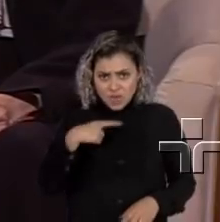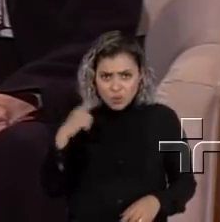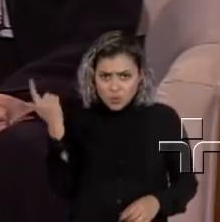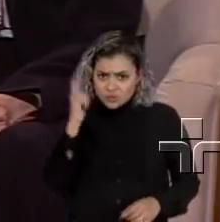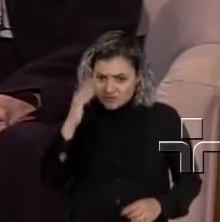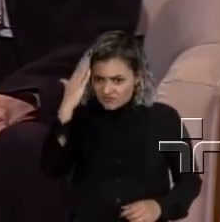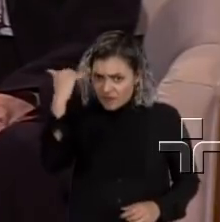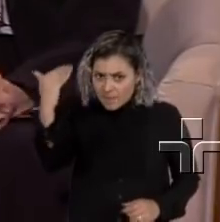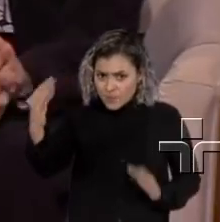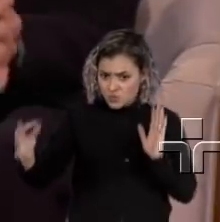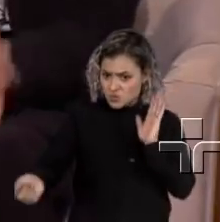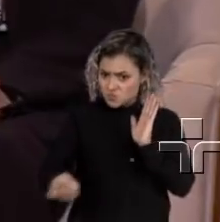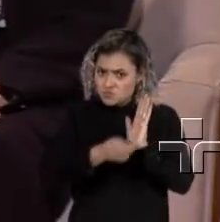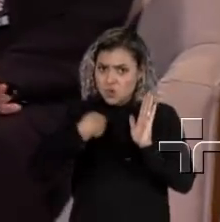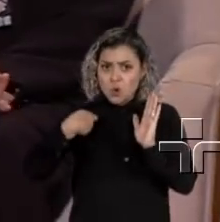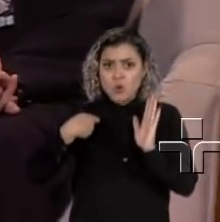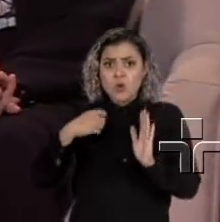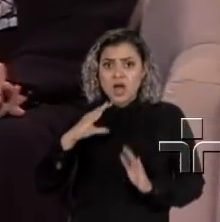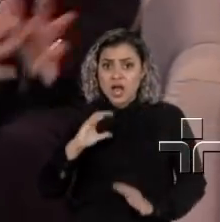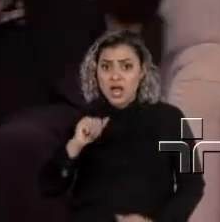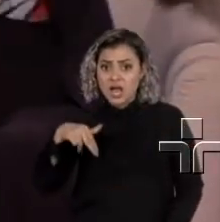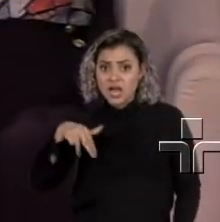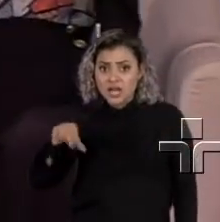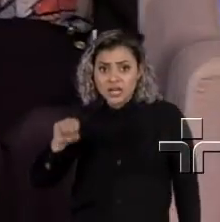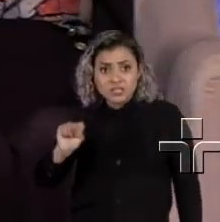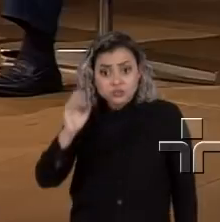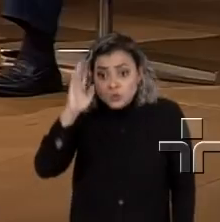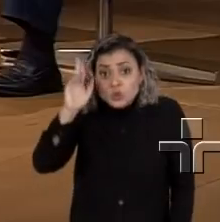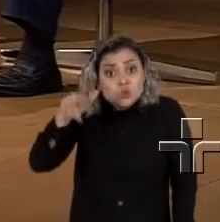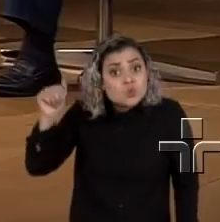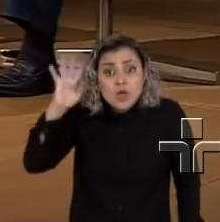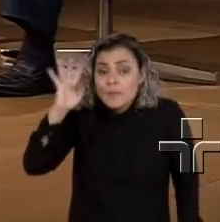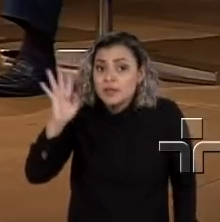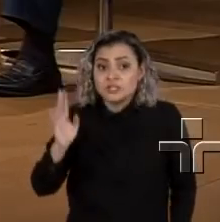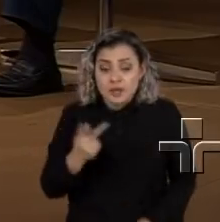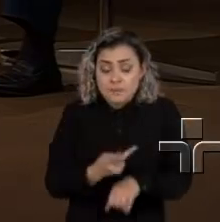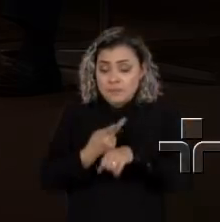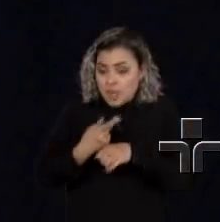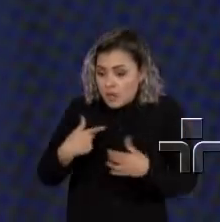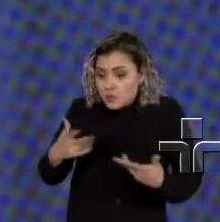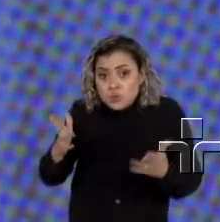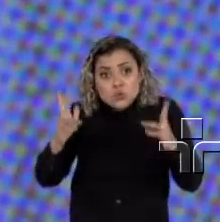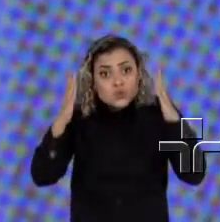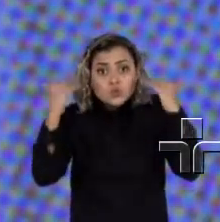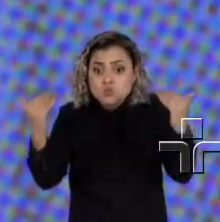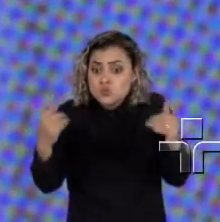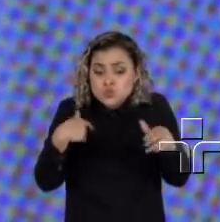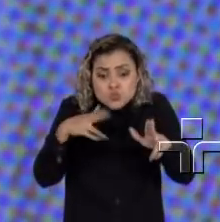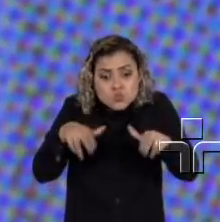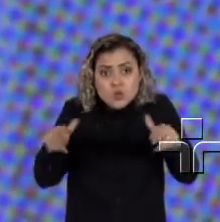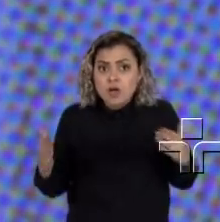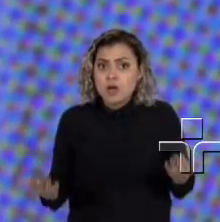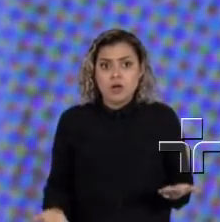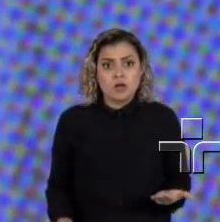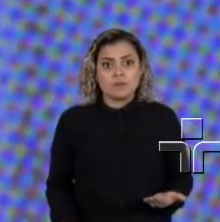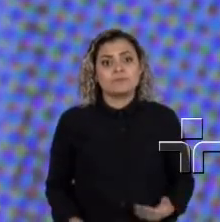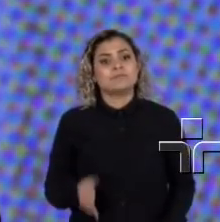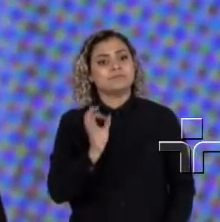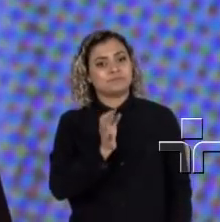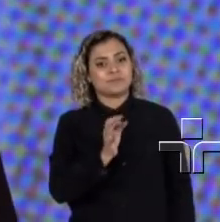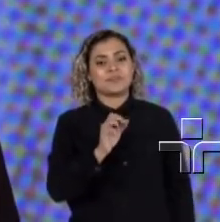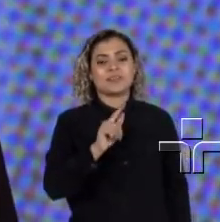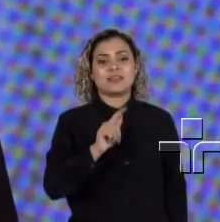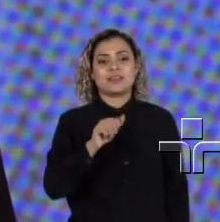Côte d'Azur? Não passava na minha cabeça. Grande Sertão Gozado, como são